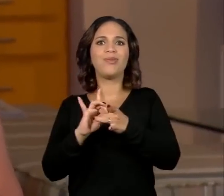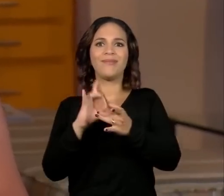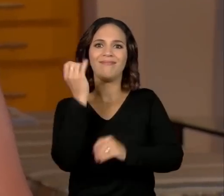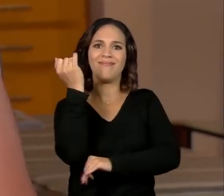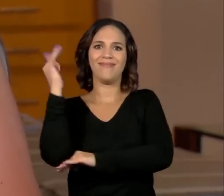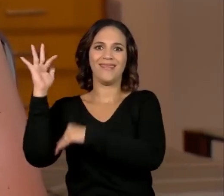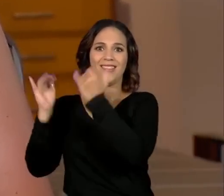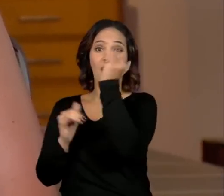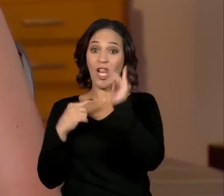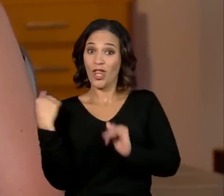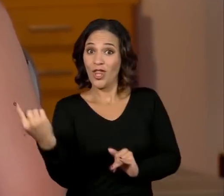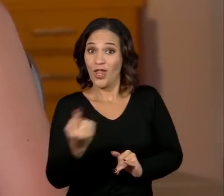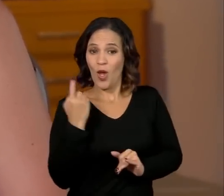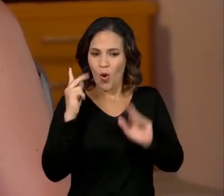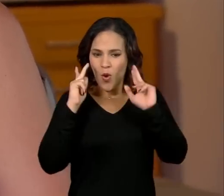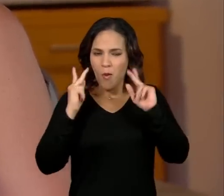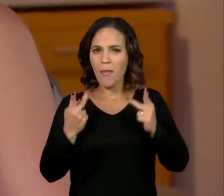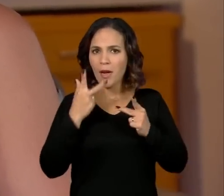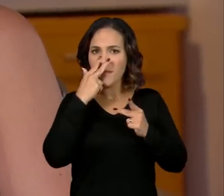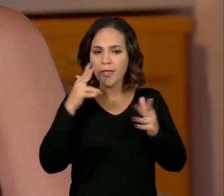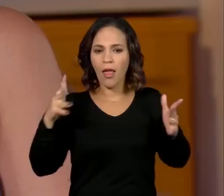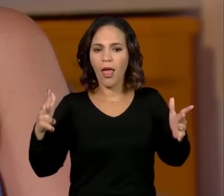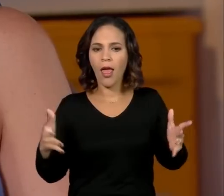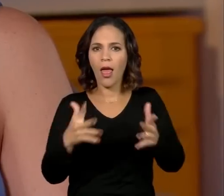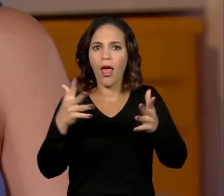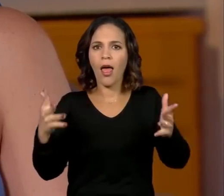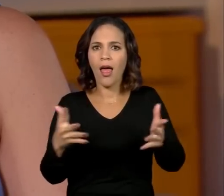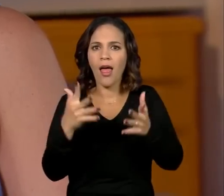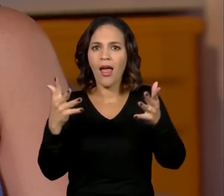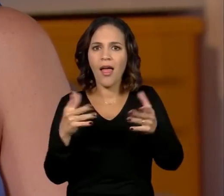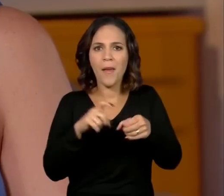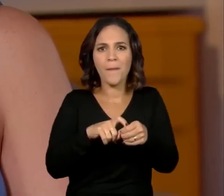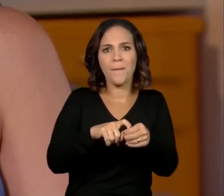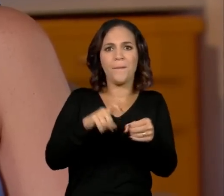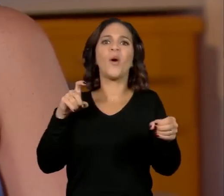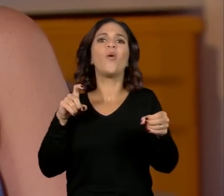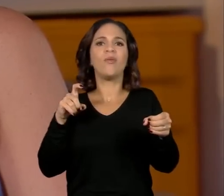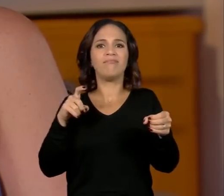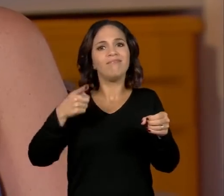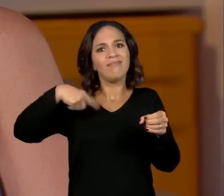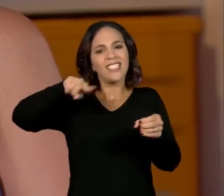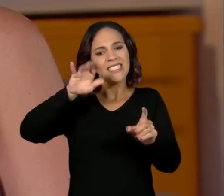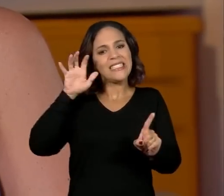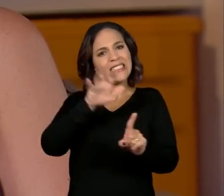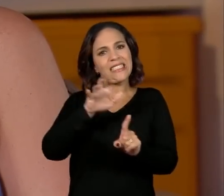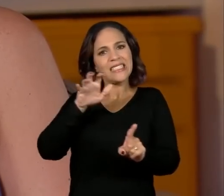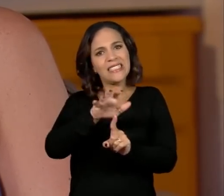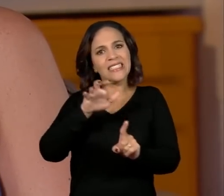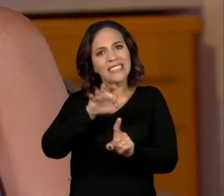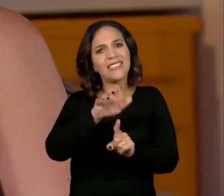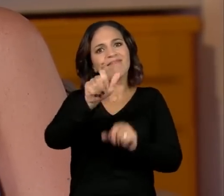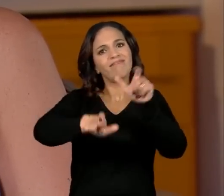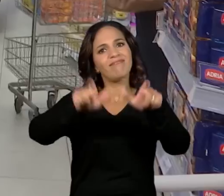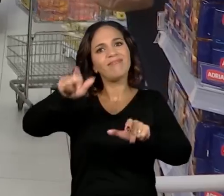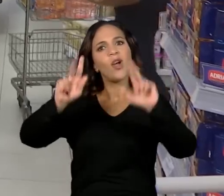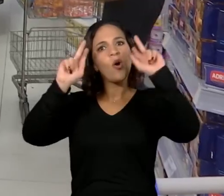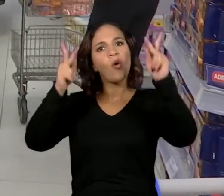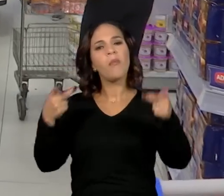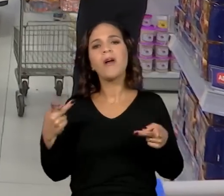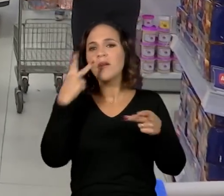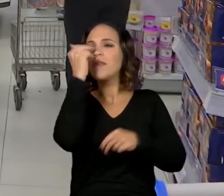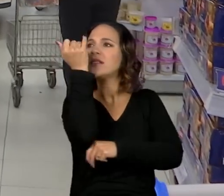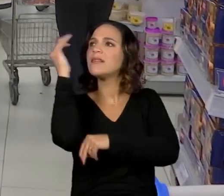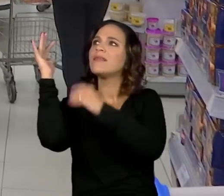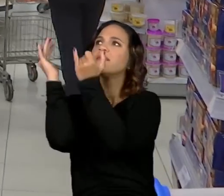nós humanos é que vamos, por meio do nosso sistema, afastando a humanidade da natureza.